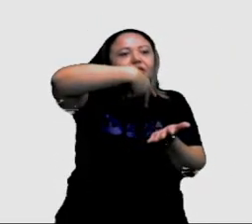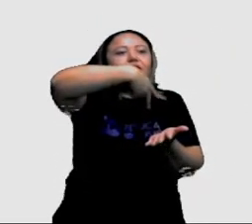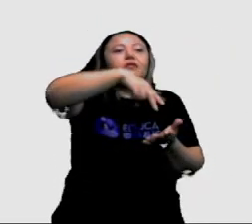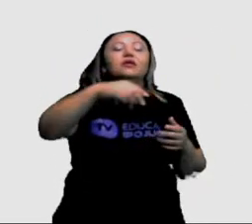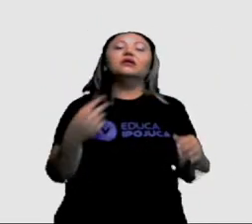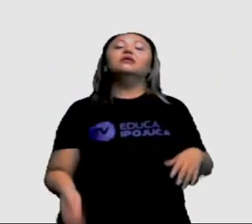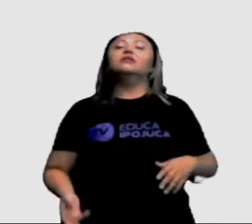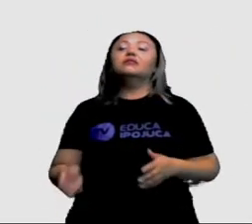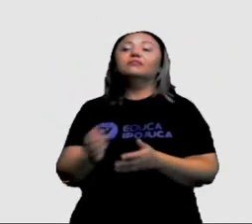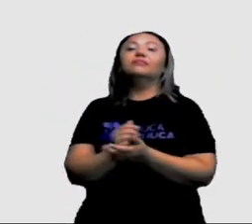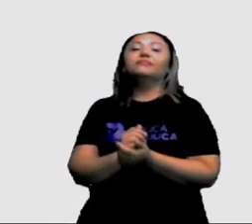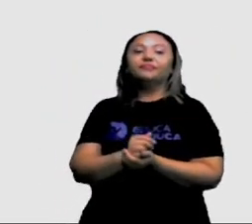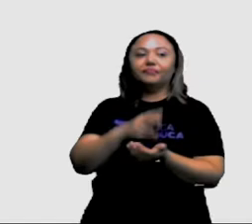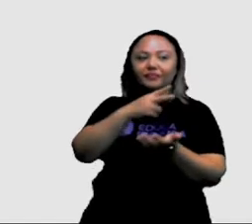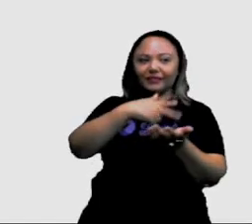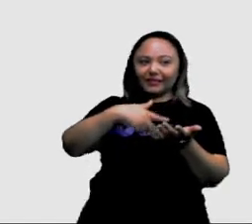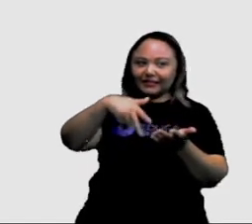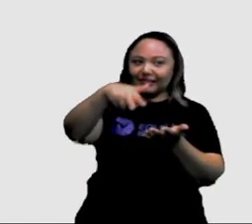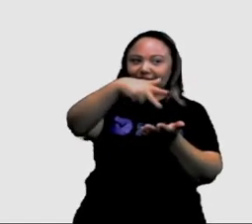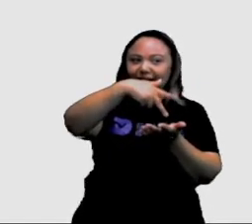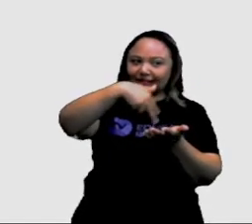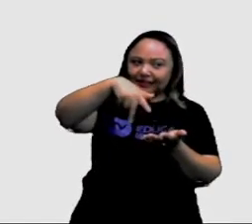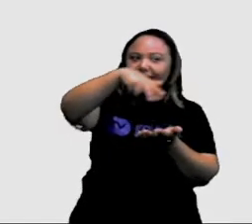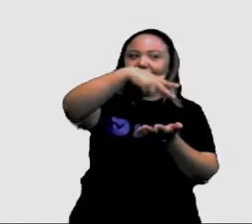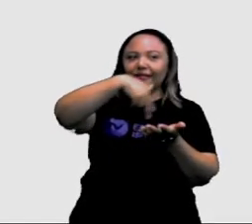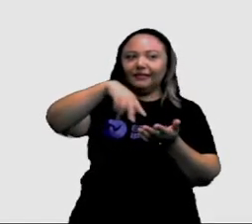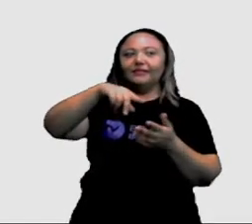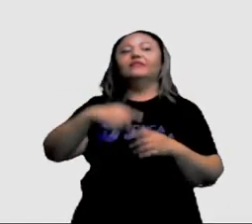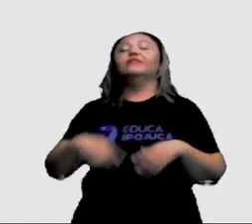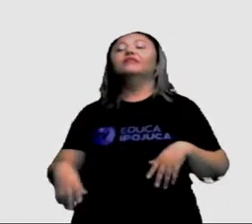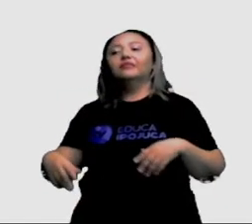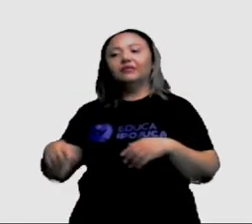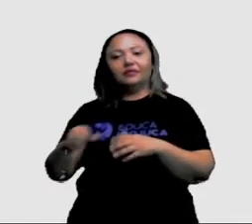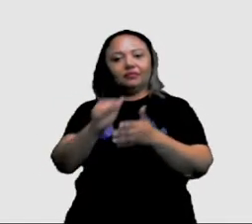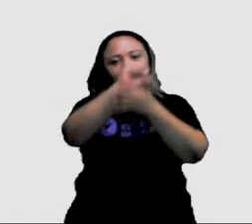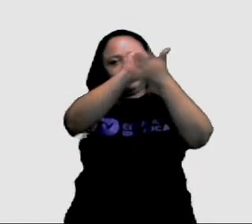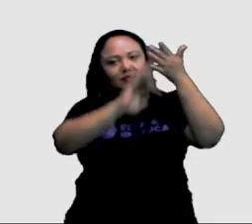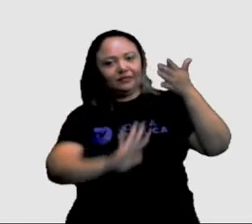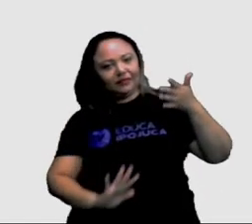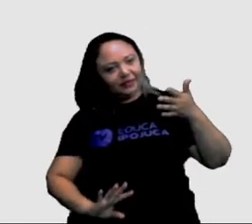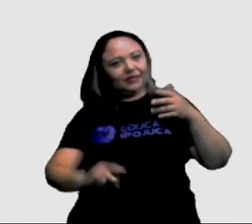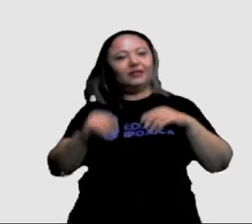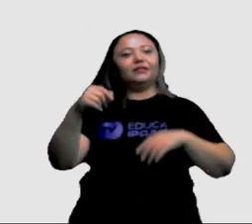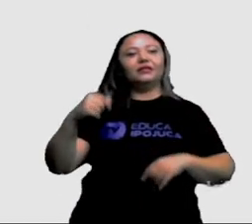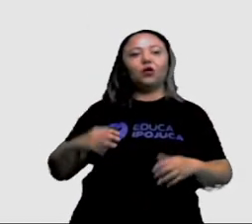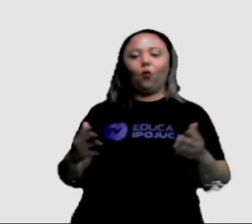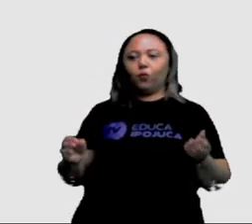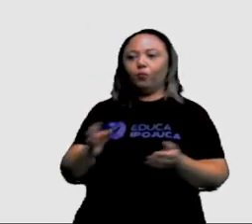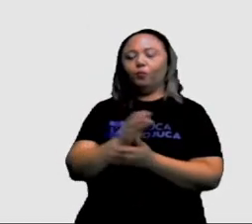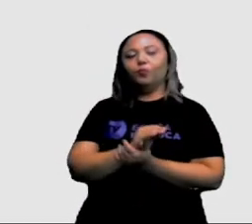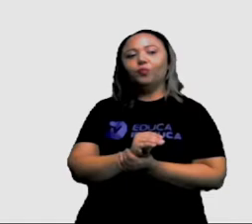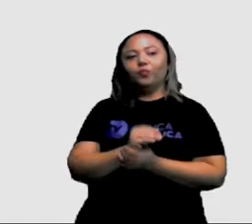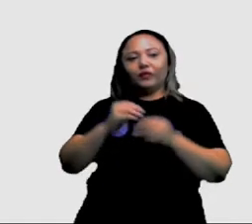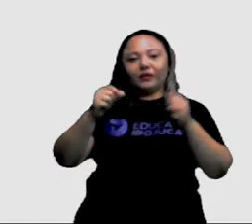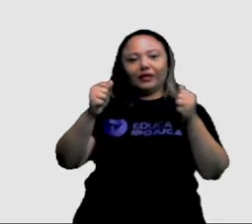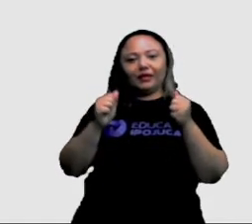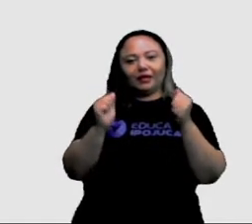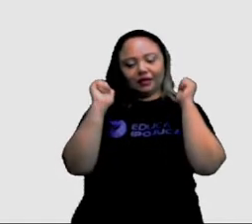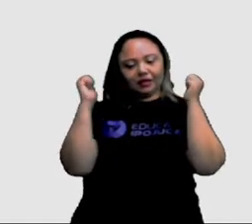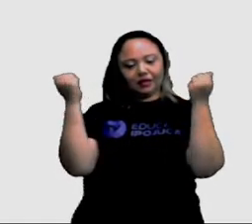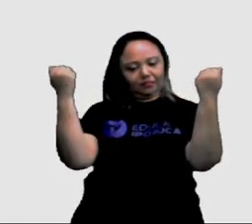uma atividade completa de ritmo. Nesse caso, o ritmo coordenado pela música, né? O ritmo musical. E